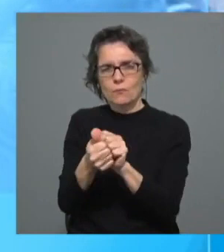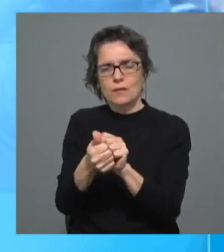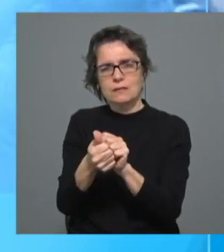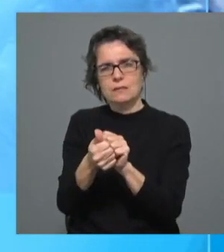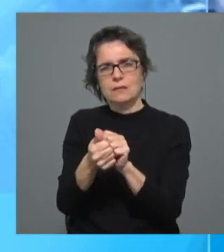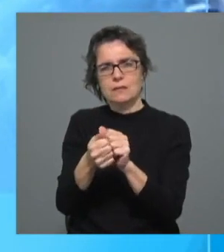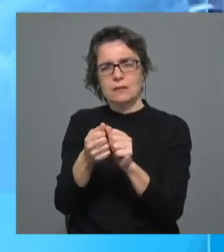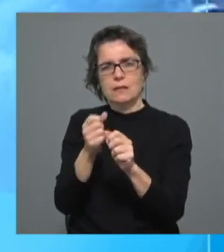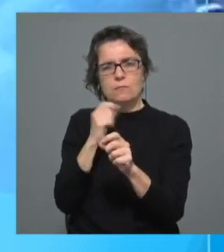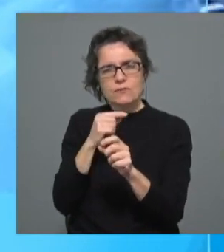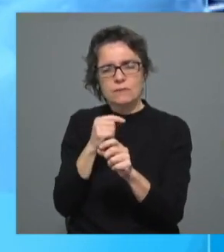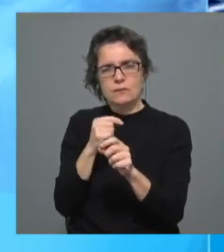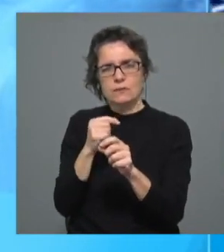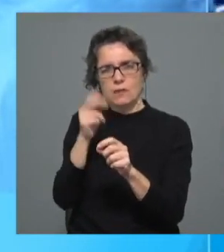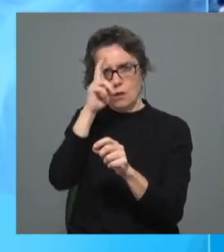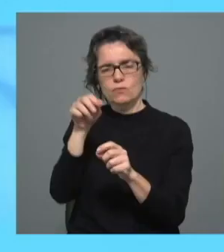na Rússia possa acontecer?